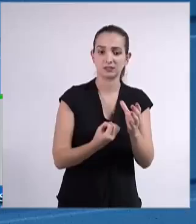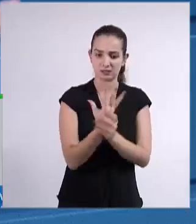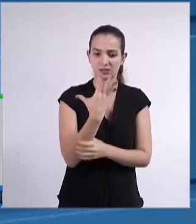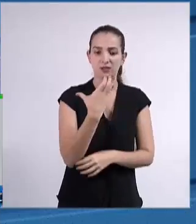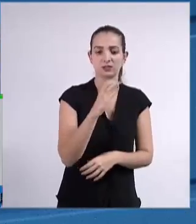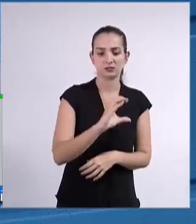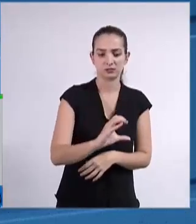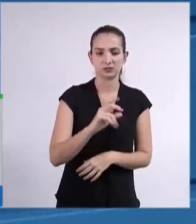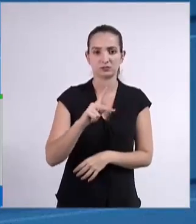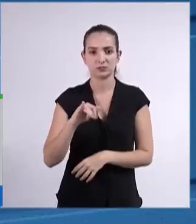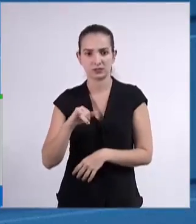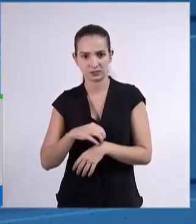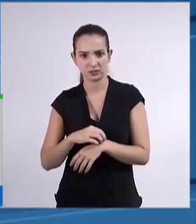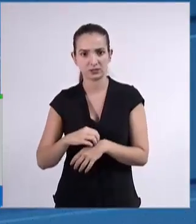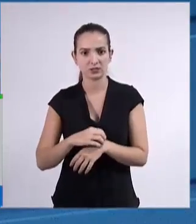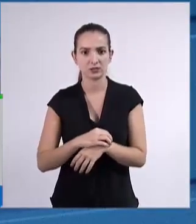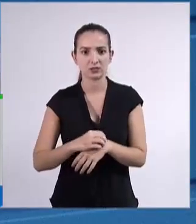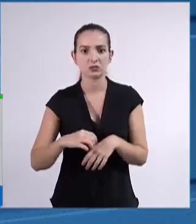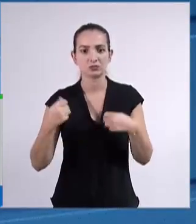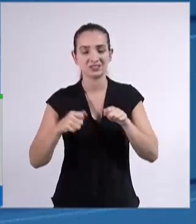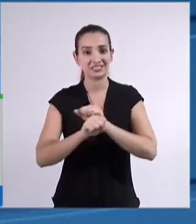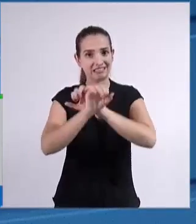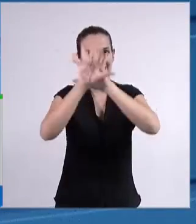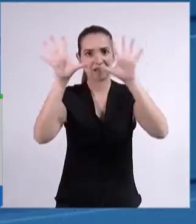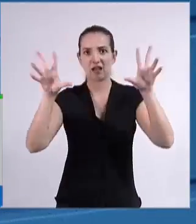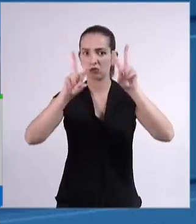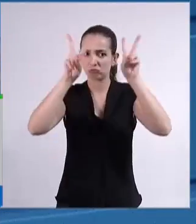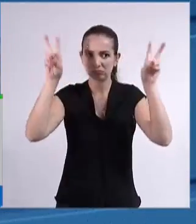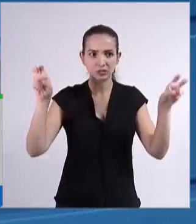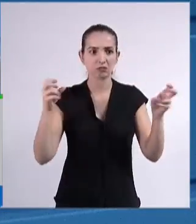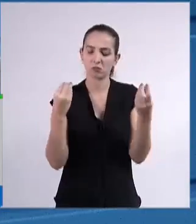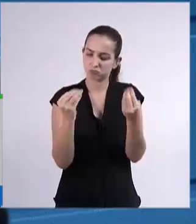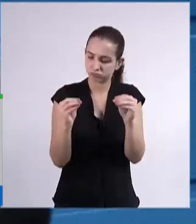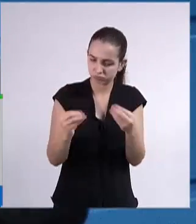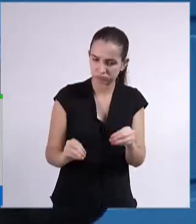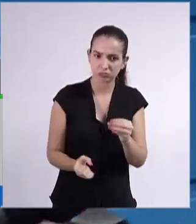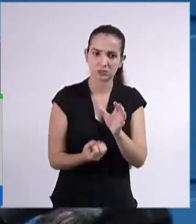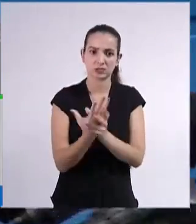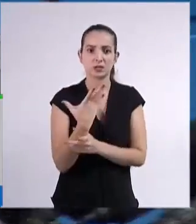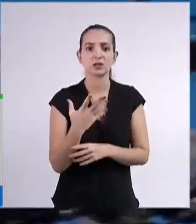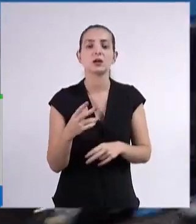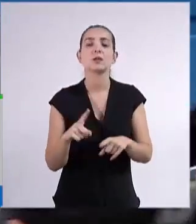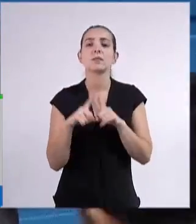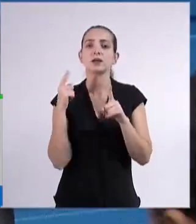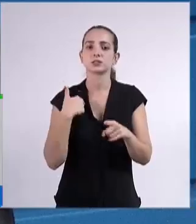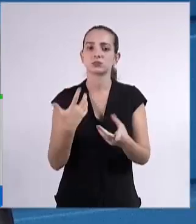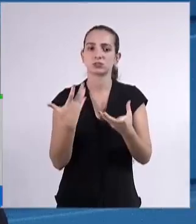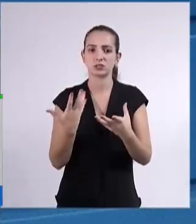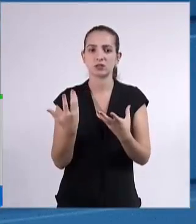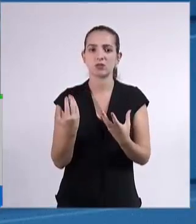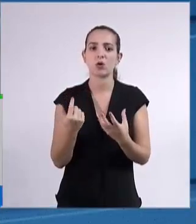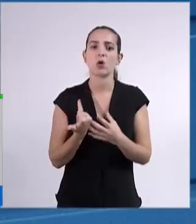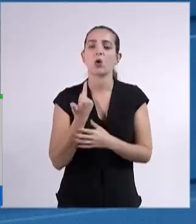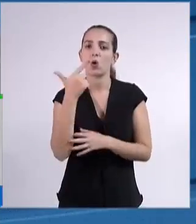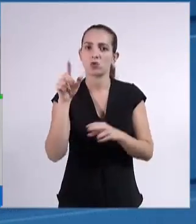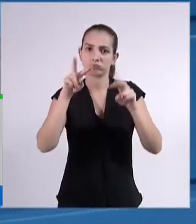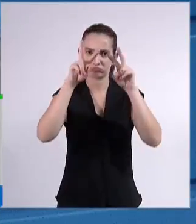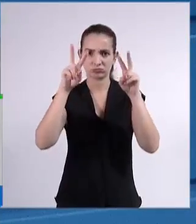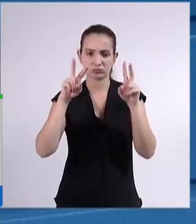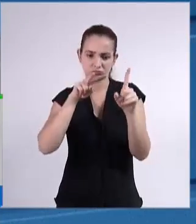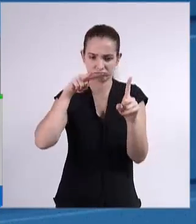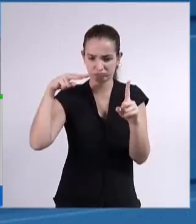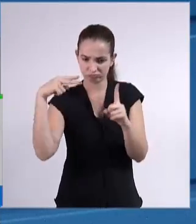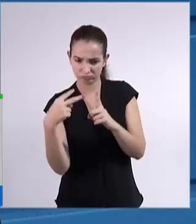sob pena da CPI não resultar em absolutamente nada. Mas eu queria enfocar um outro aspecto de uma audiência pública que